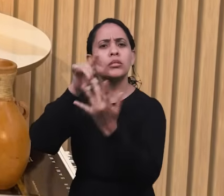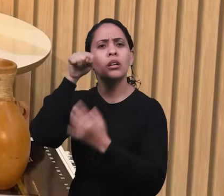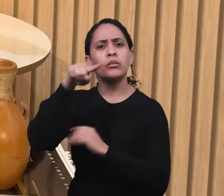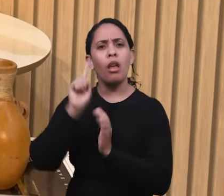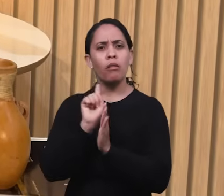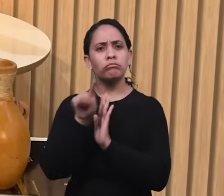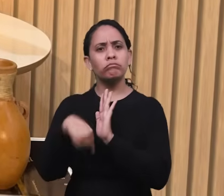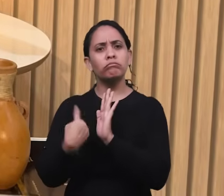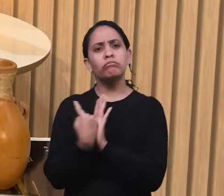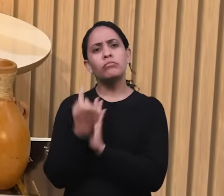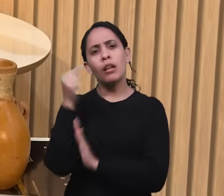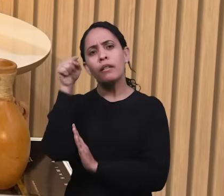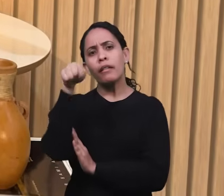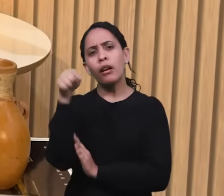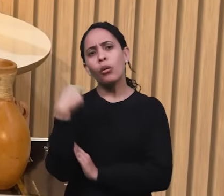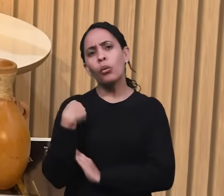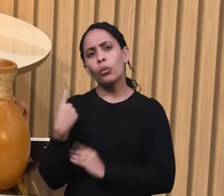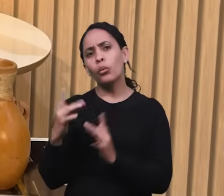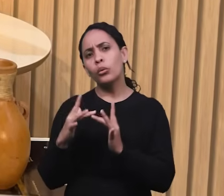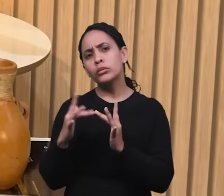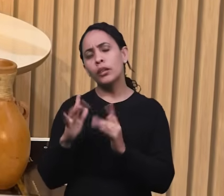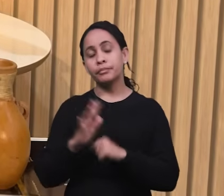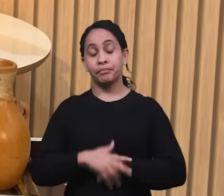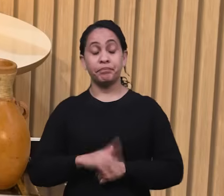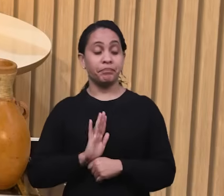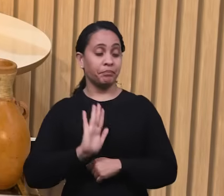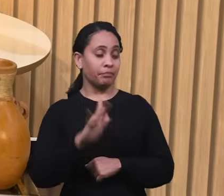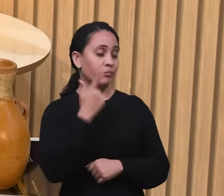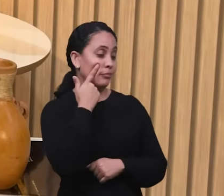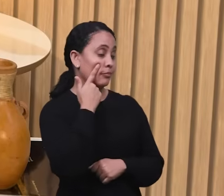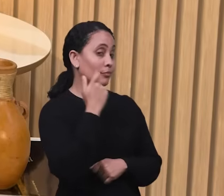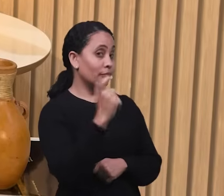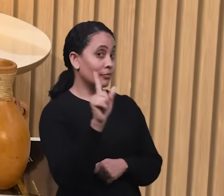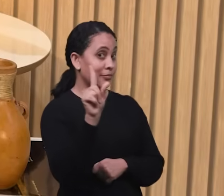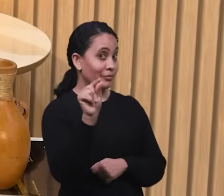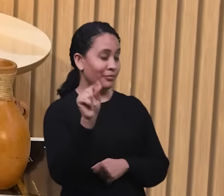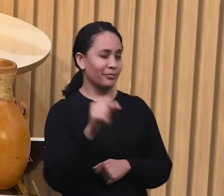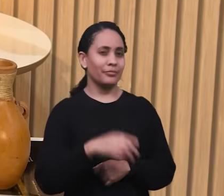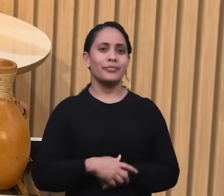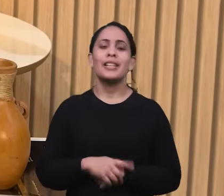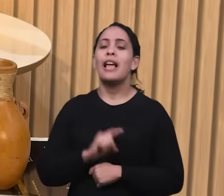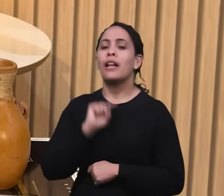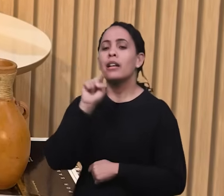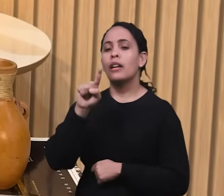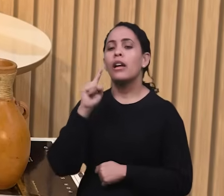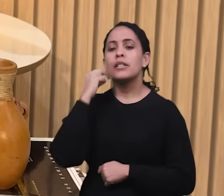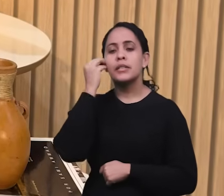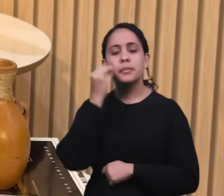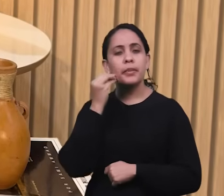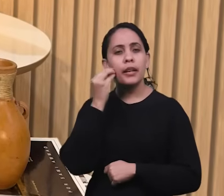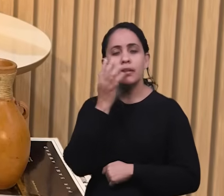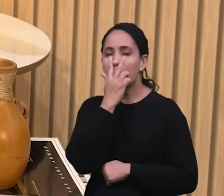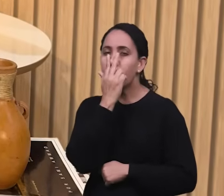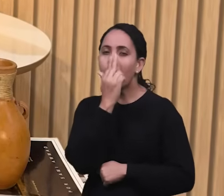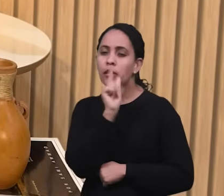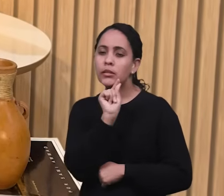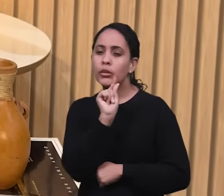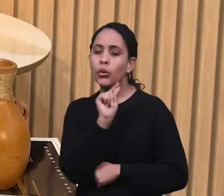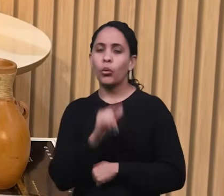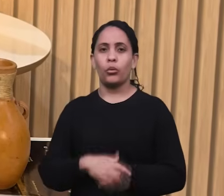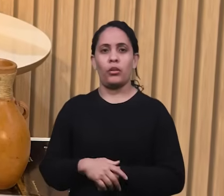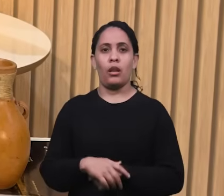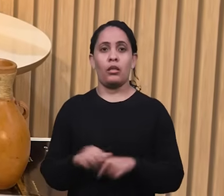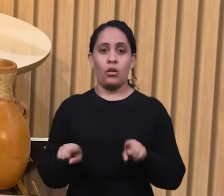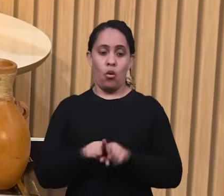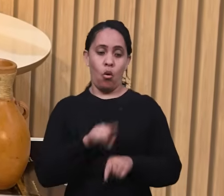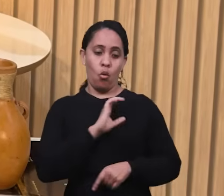Lanka? É muito interessante, porque é uma experiência muito parecida com a experiência de Cornélio